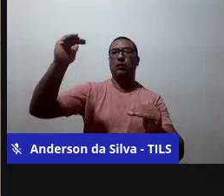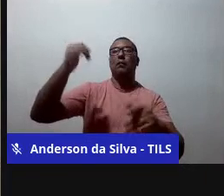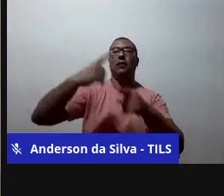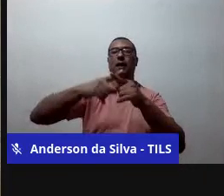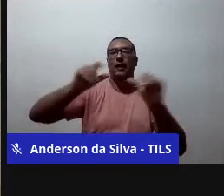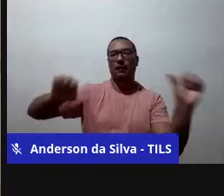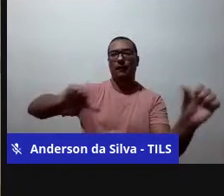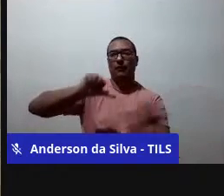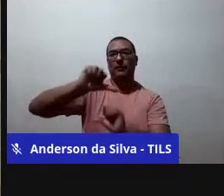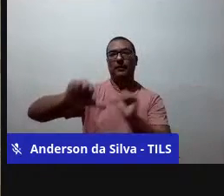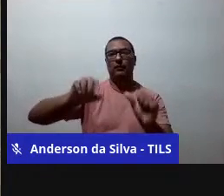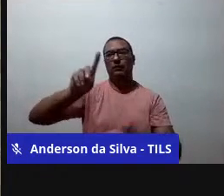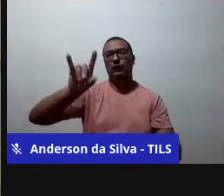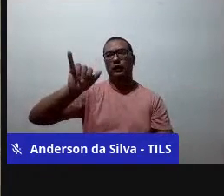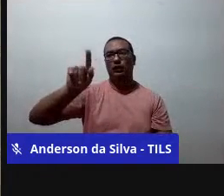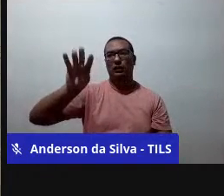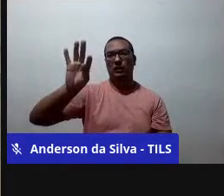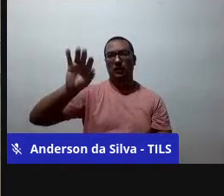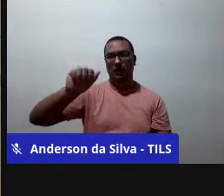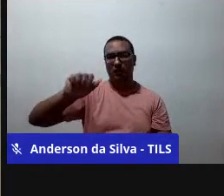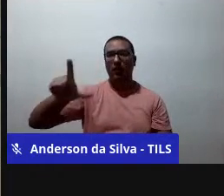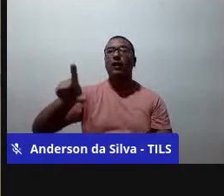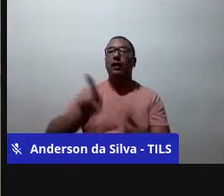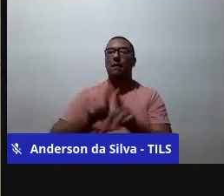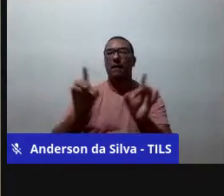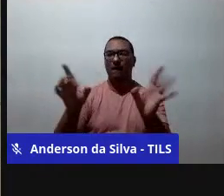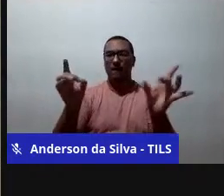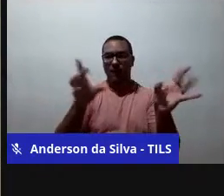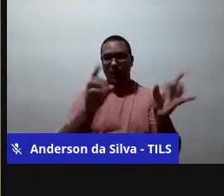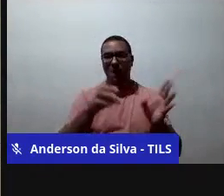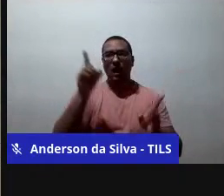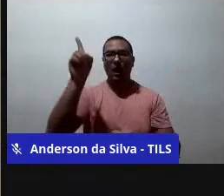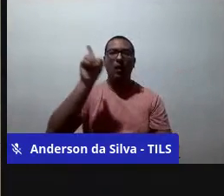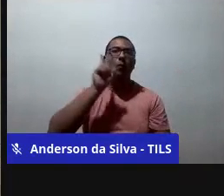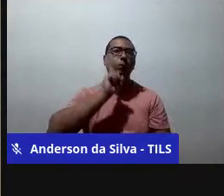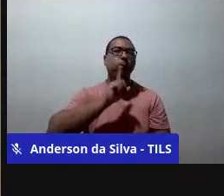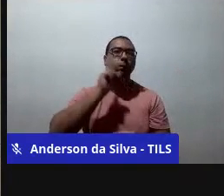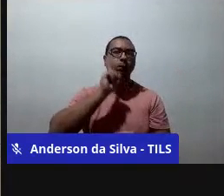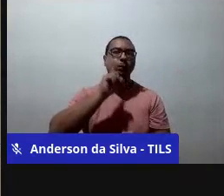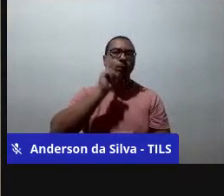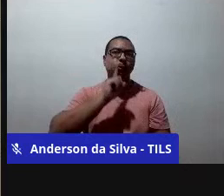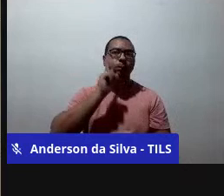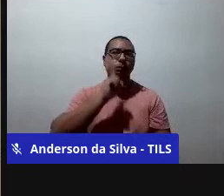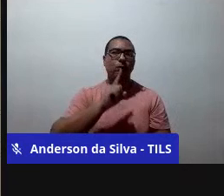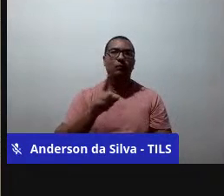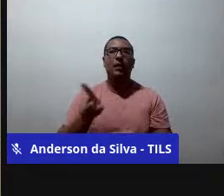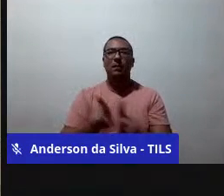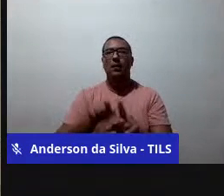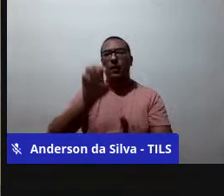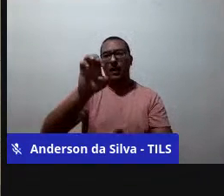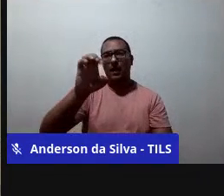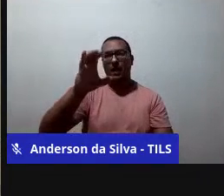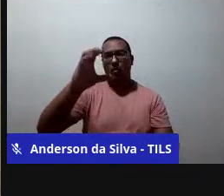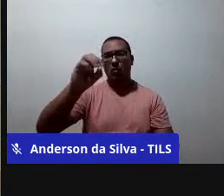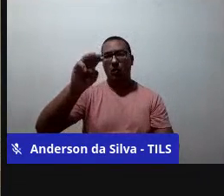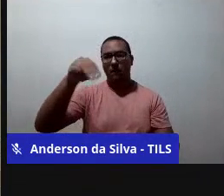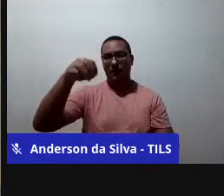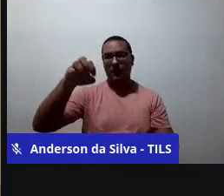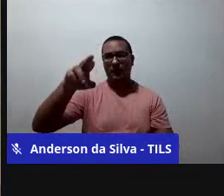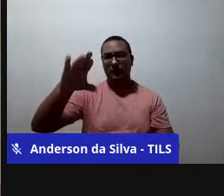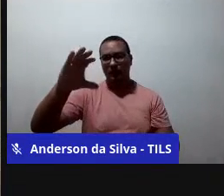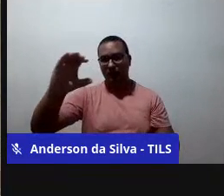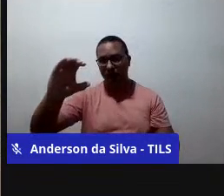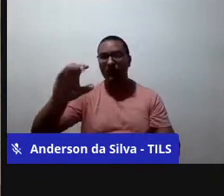digital. Há vendas no varejo, nos Estados Unidos, a venda, o e-commerce ultrapassou a venda